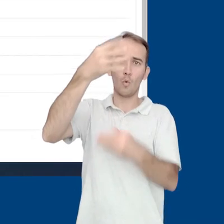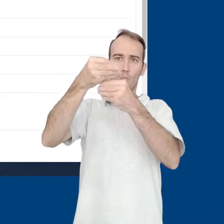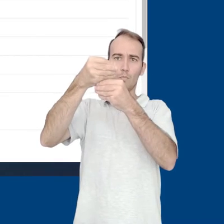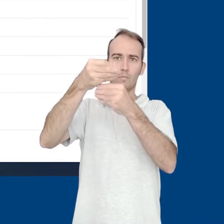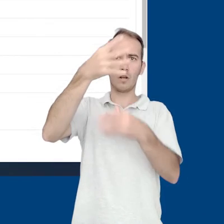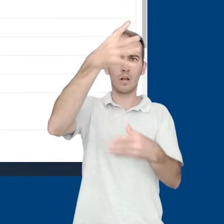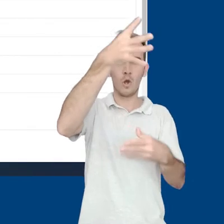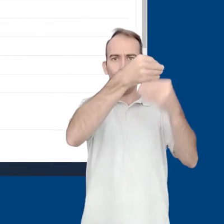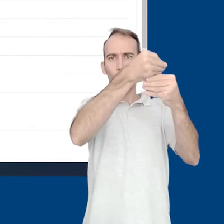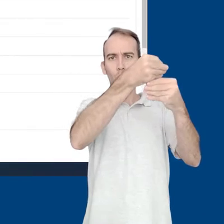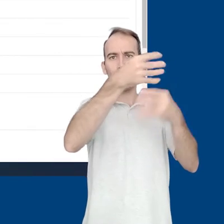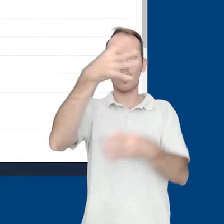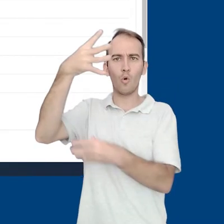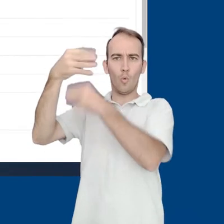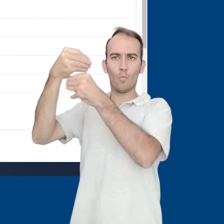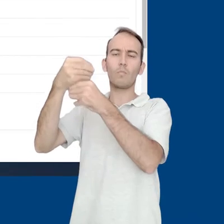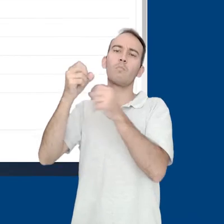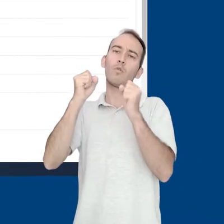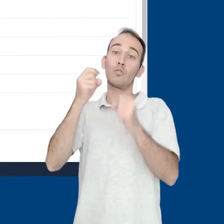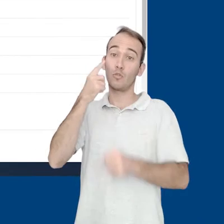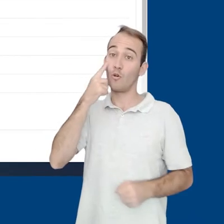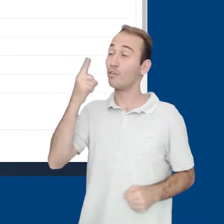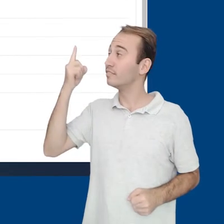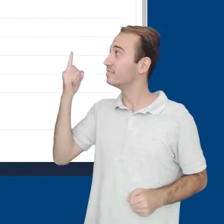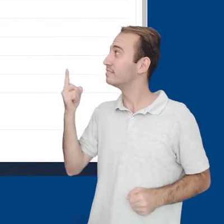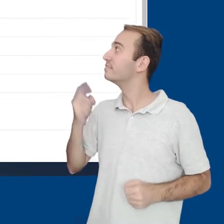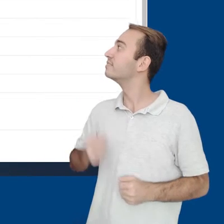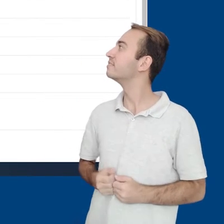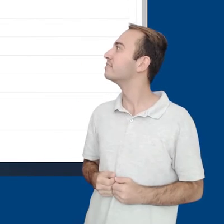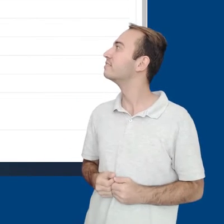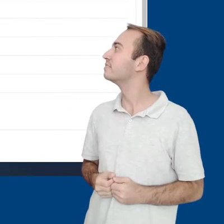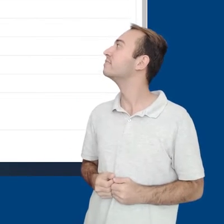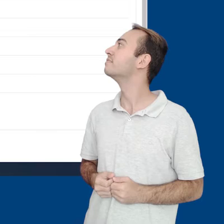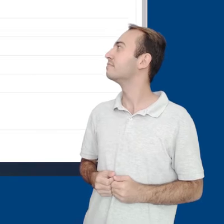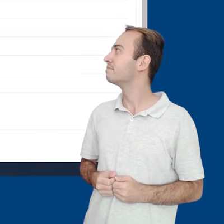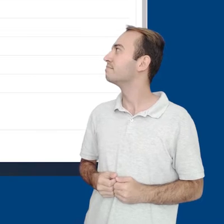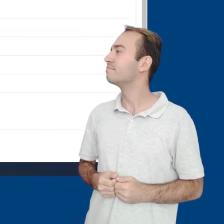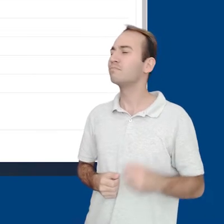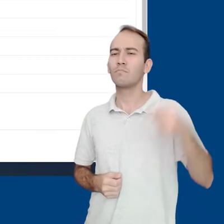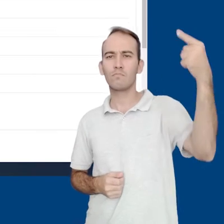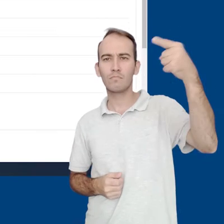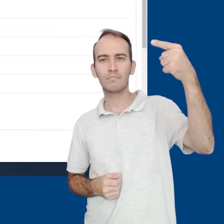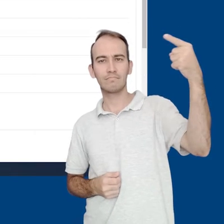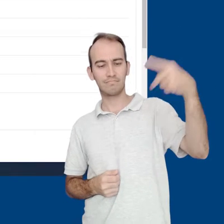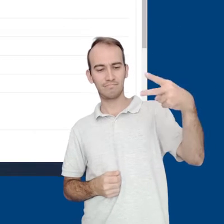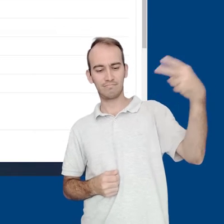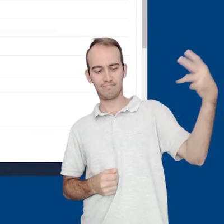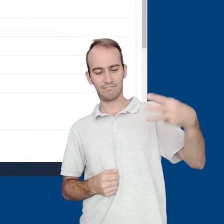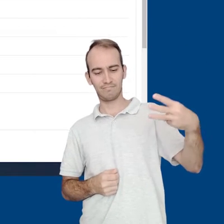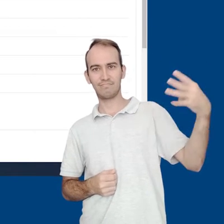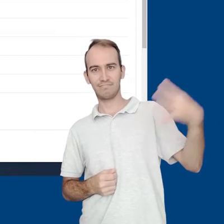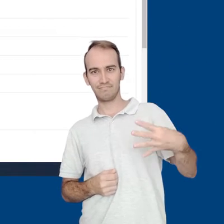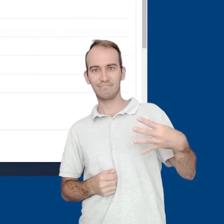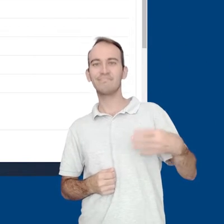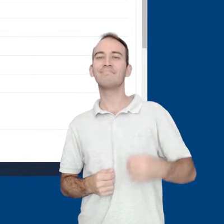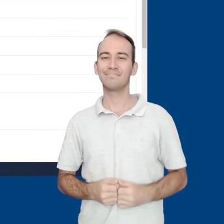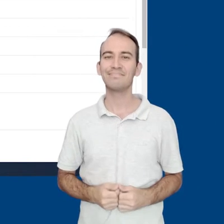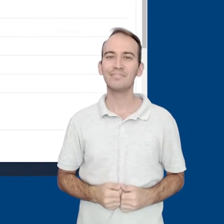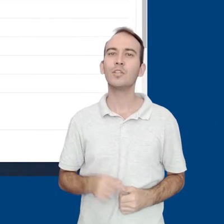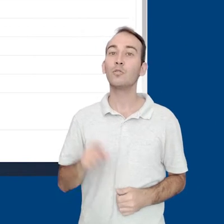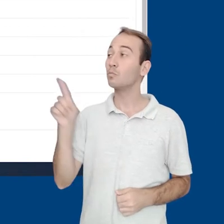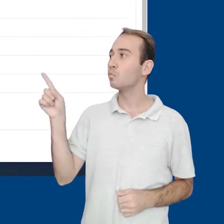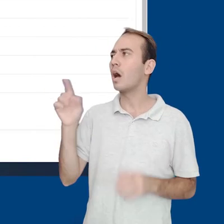sessões, para que possamos olhar para todas elas agora. Reparem que eu tenho geral, descrição, formato do curso, dos quais